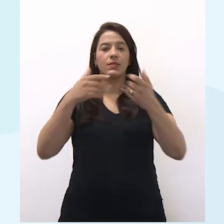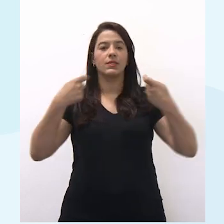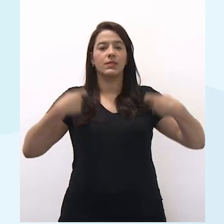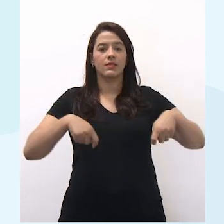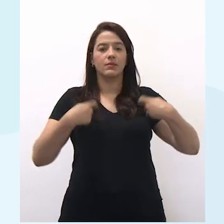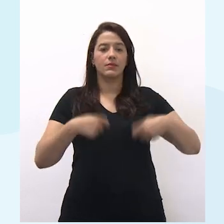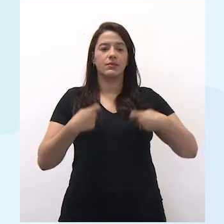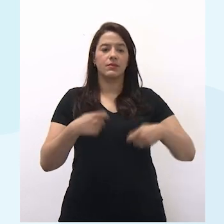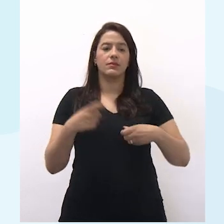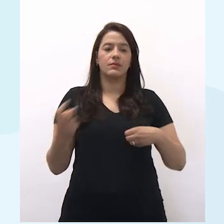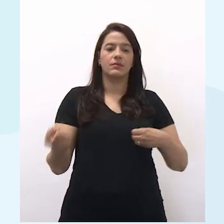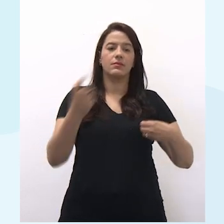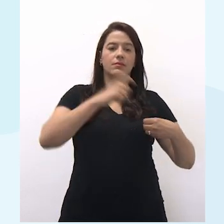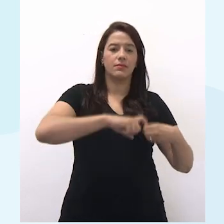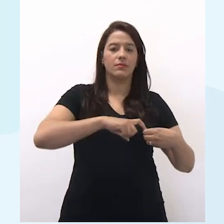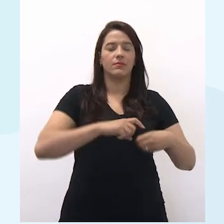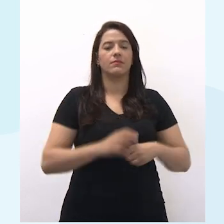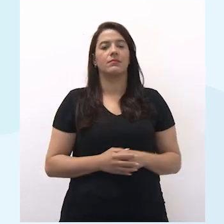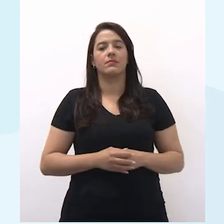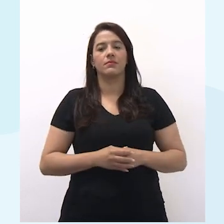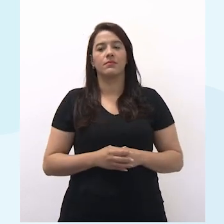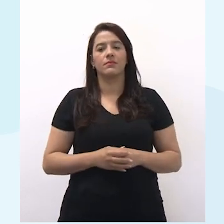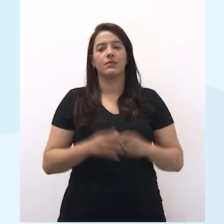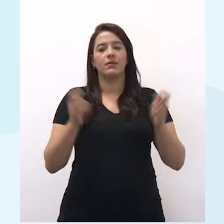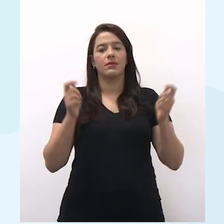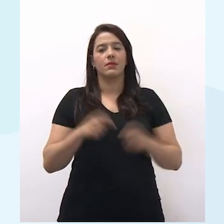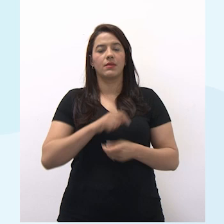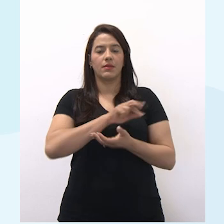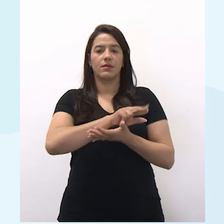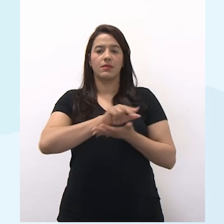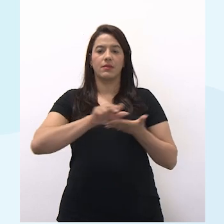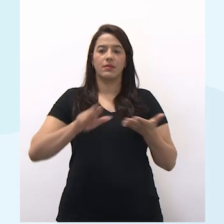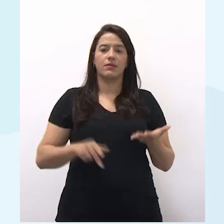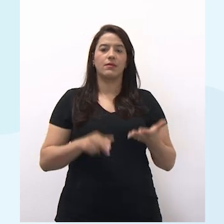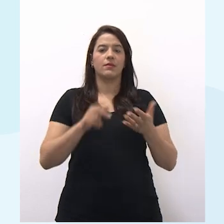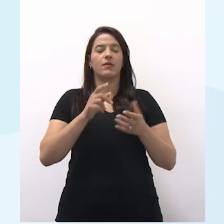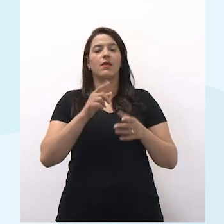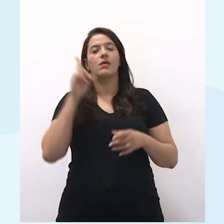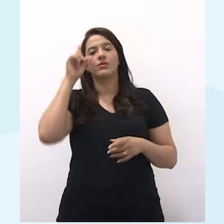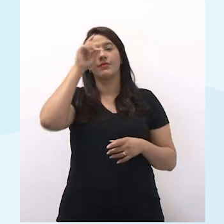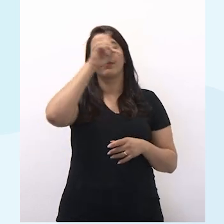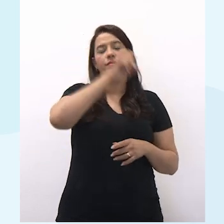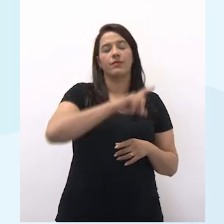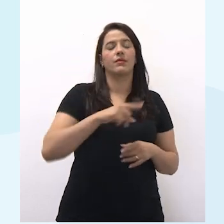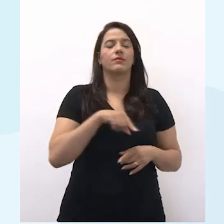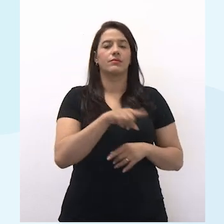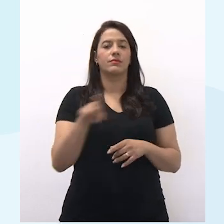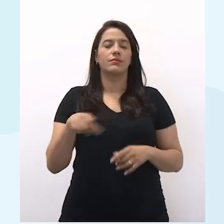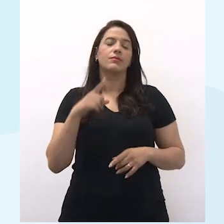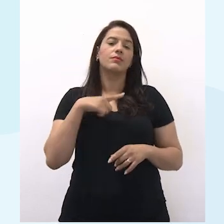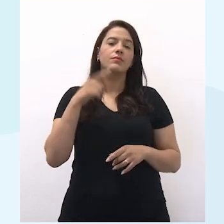ser retomado, né, Tati? As questões das dificuldades que os alunos têm